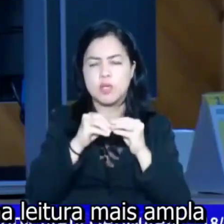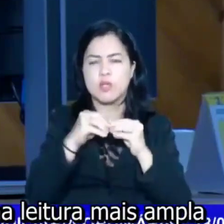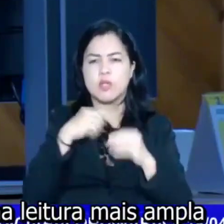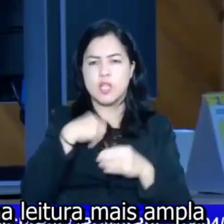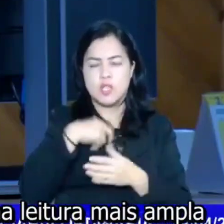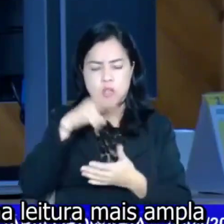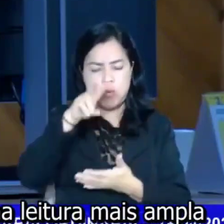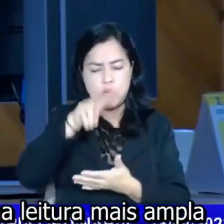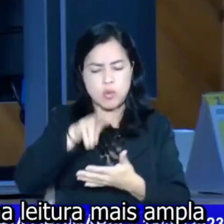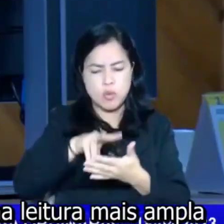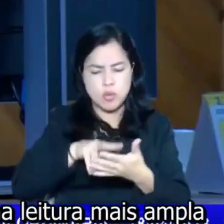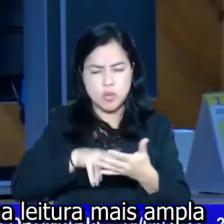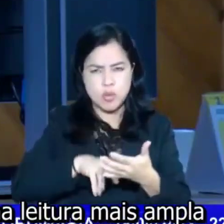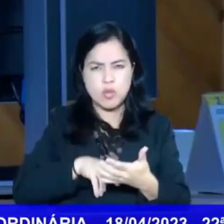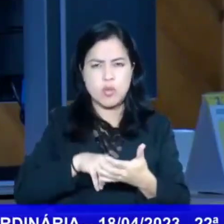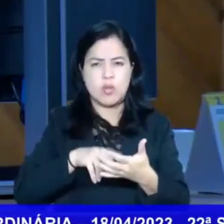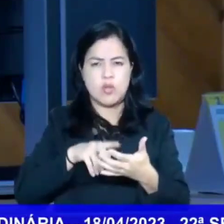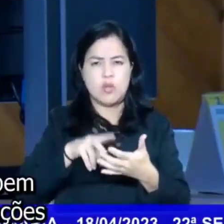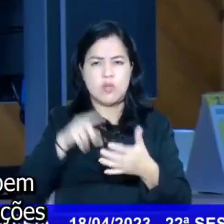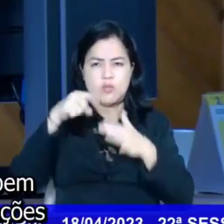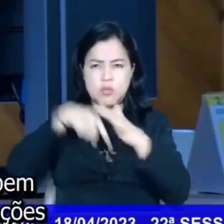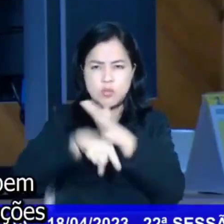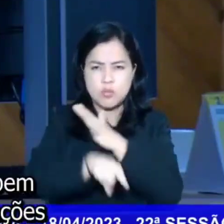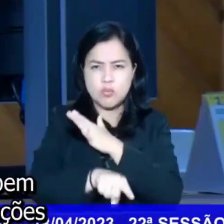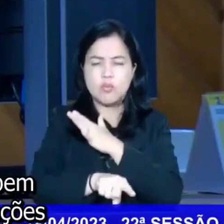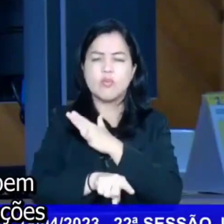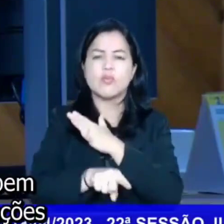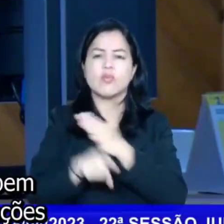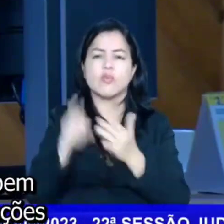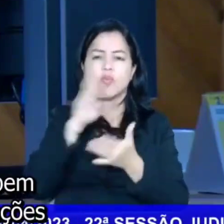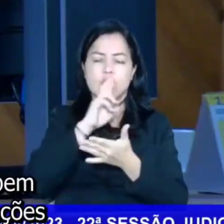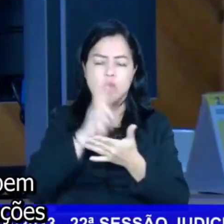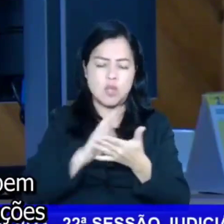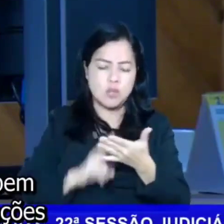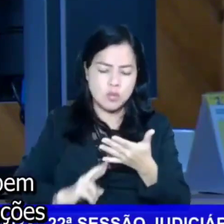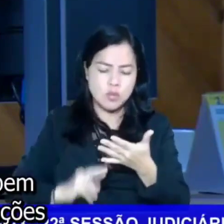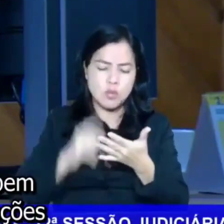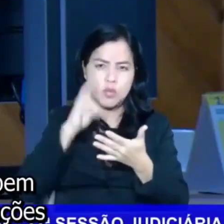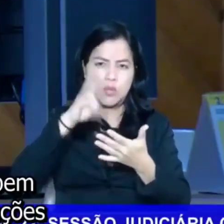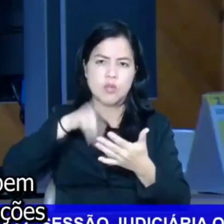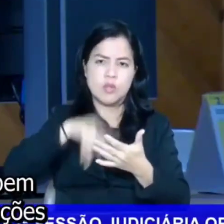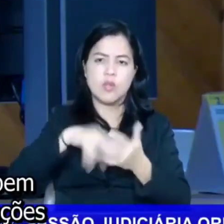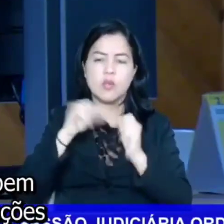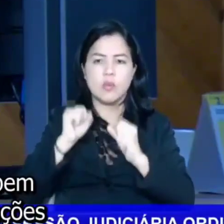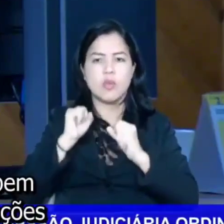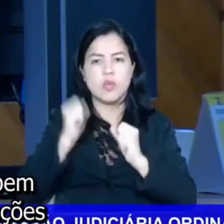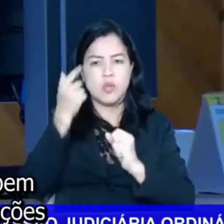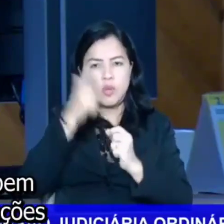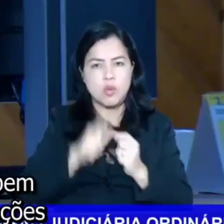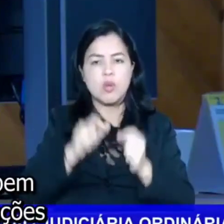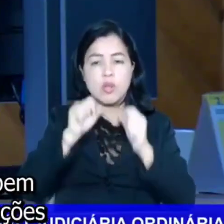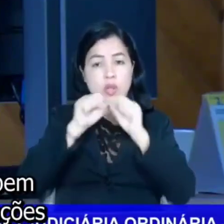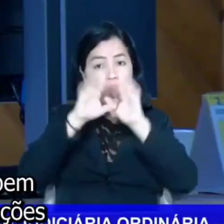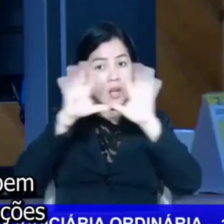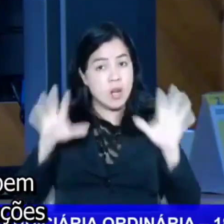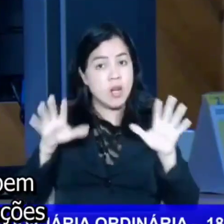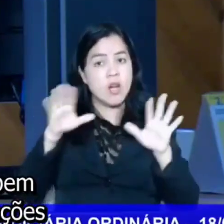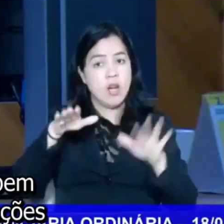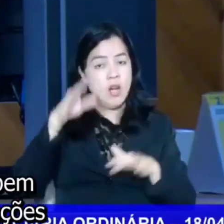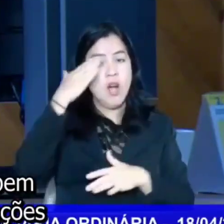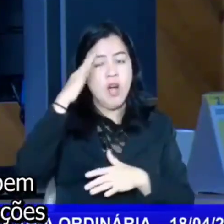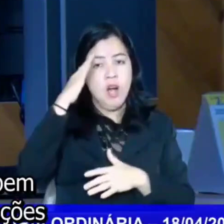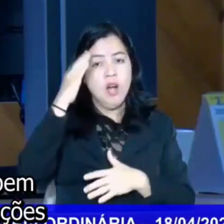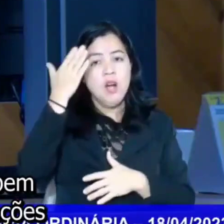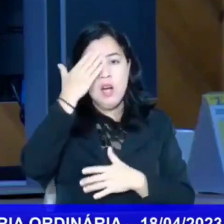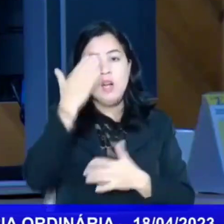uma leitura mais ampla do relatório para poder deixar a matéria bem clara, e eu creio que depois